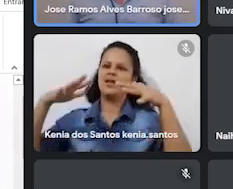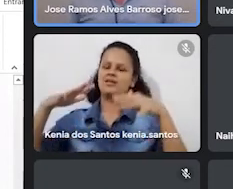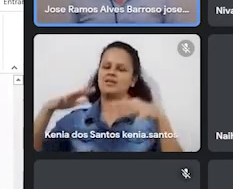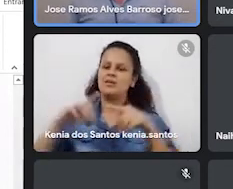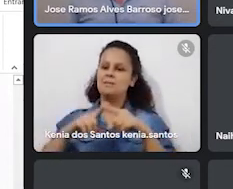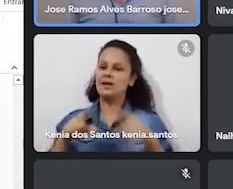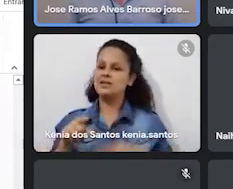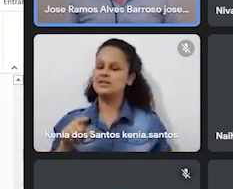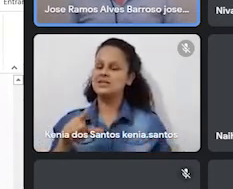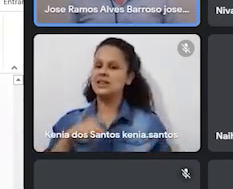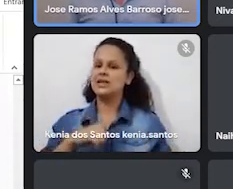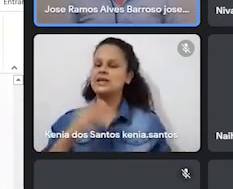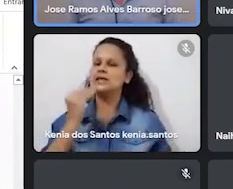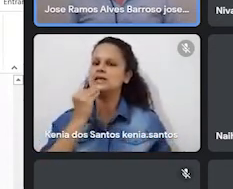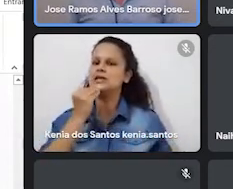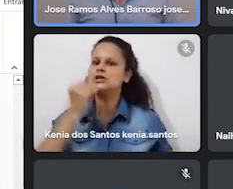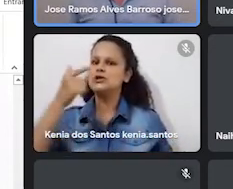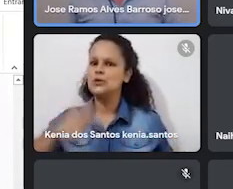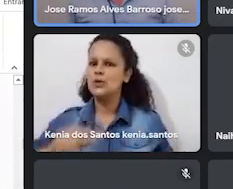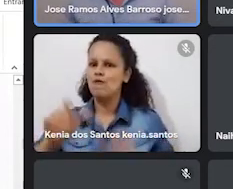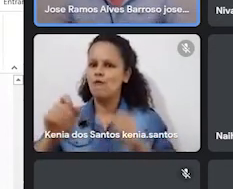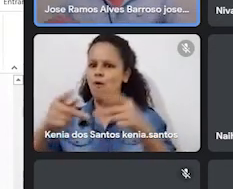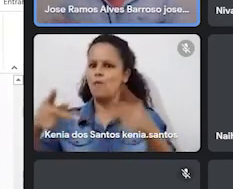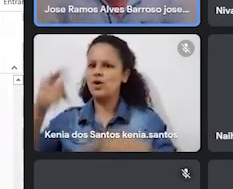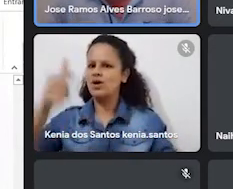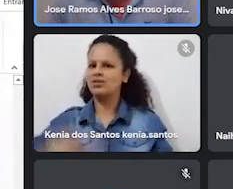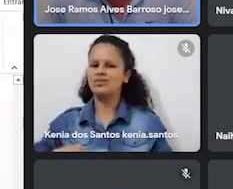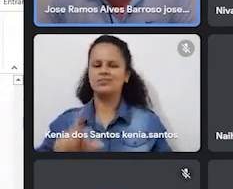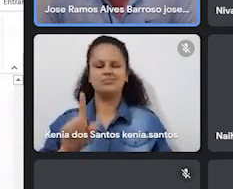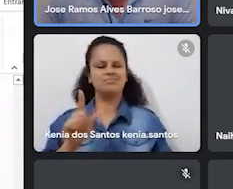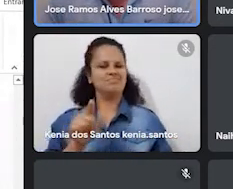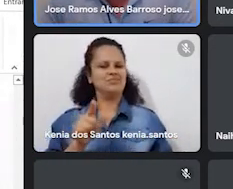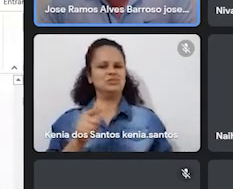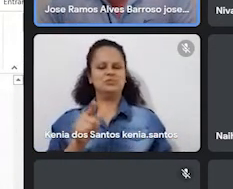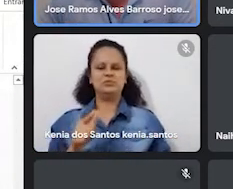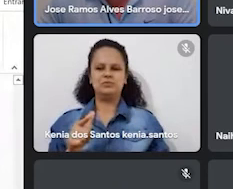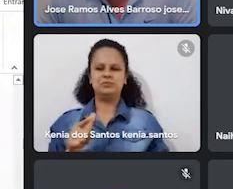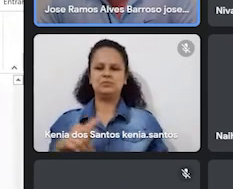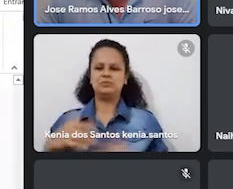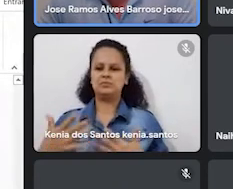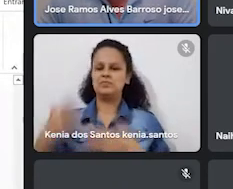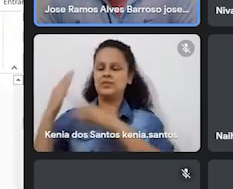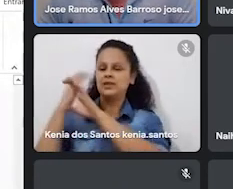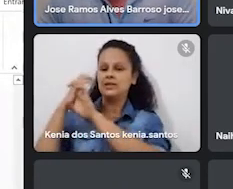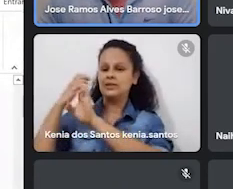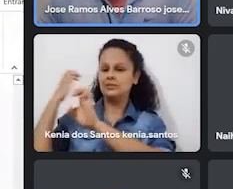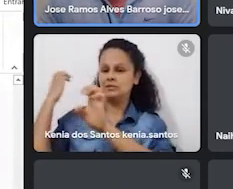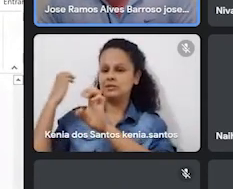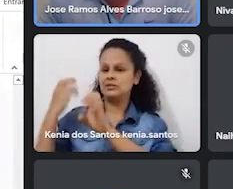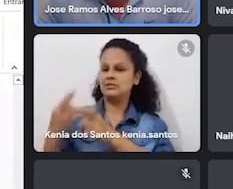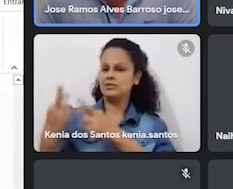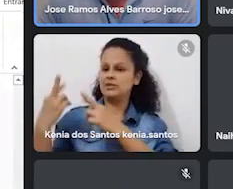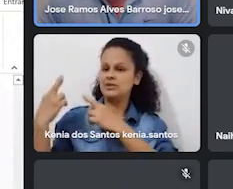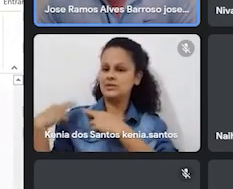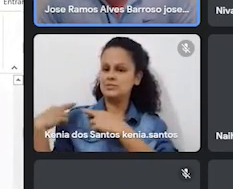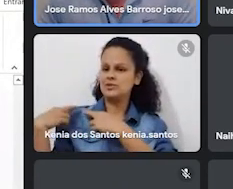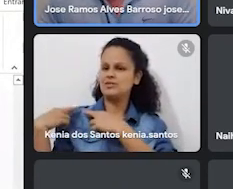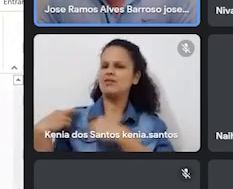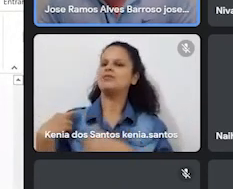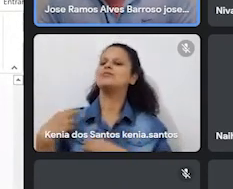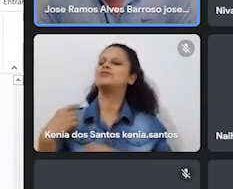uma segunda chance. A pessoa, o engenheiro responsável,